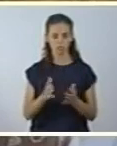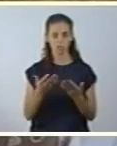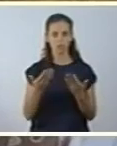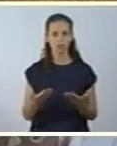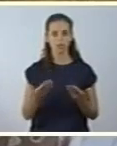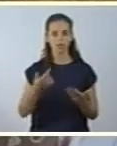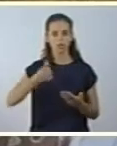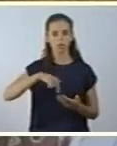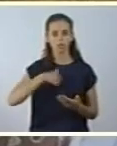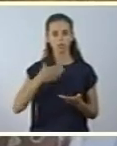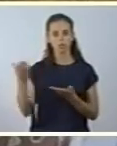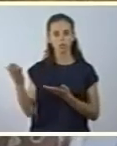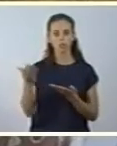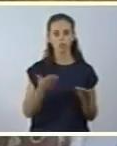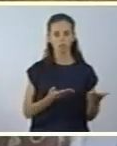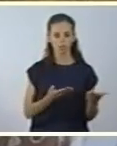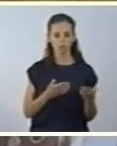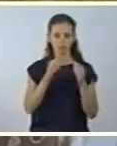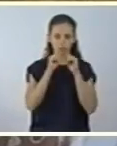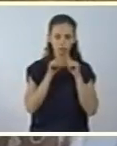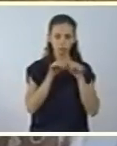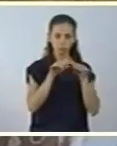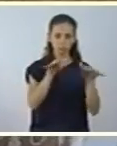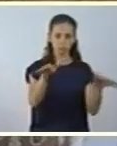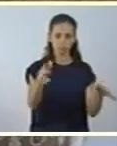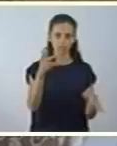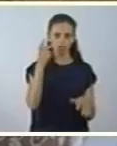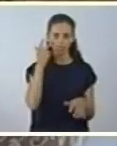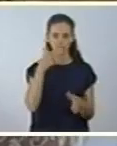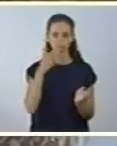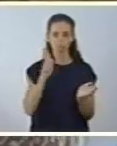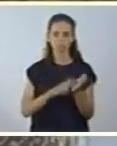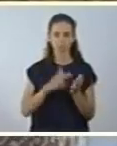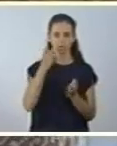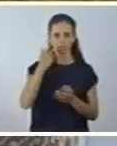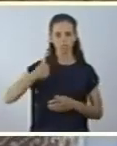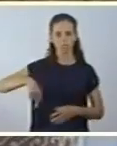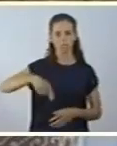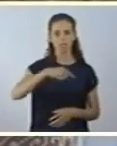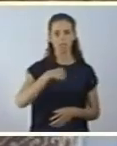agora somos convidados a proclamá-la e a vivê-la na nossa vida.